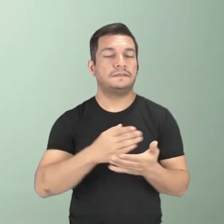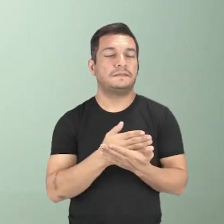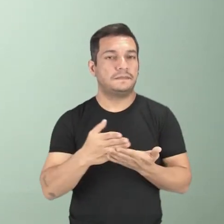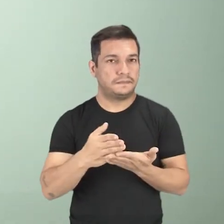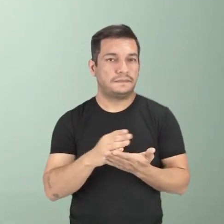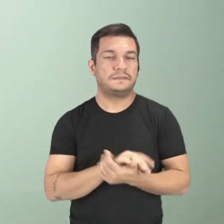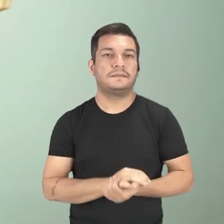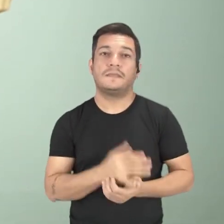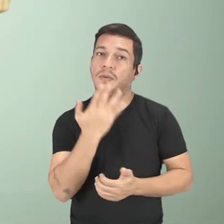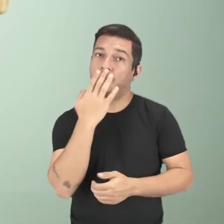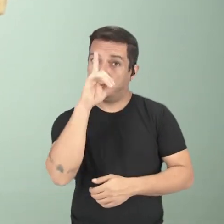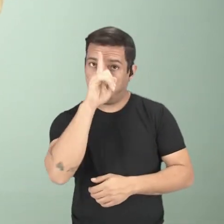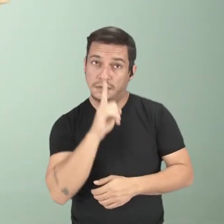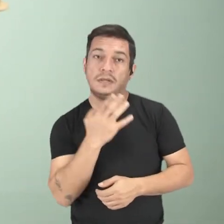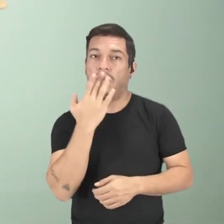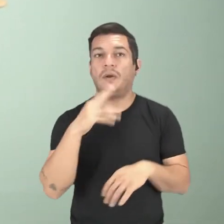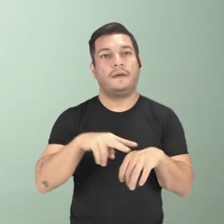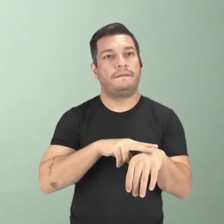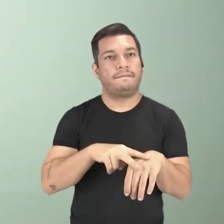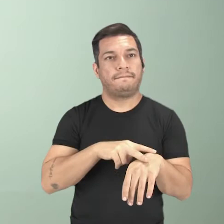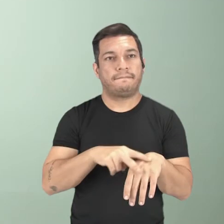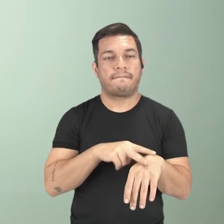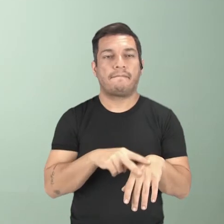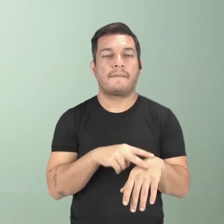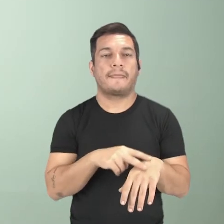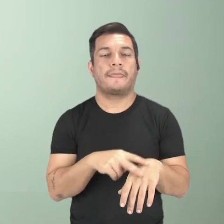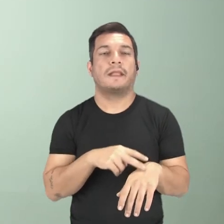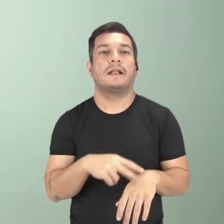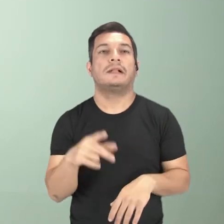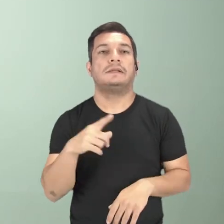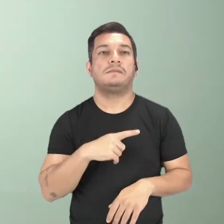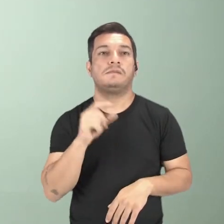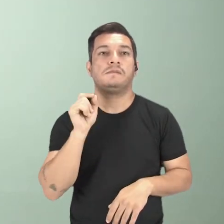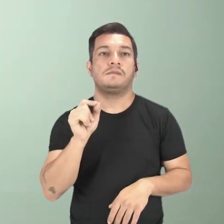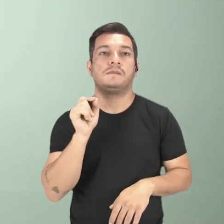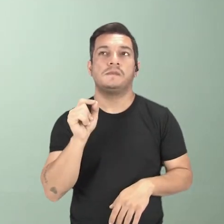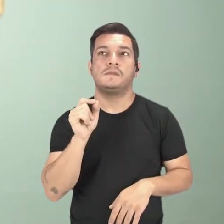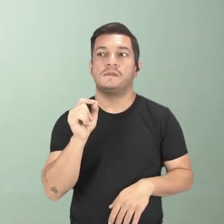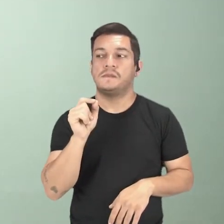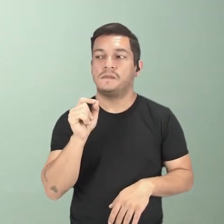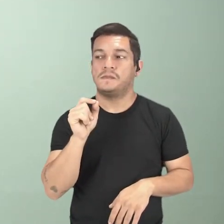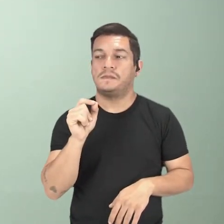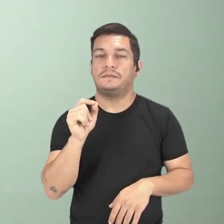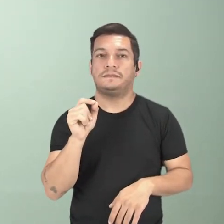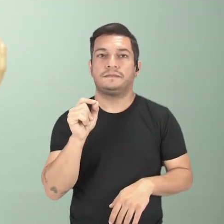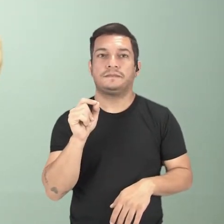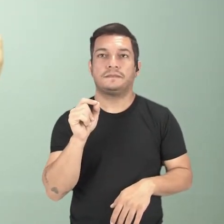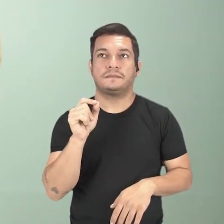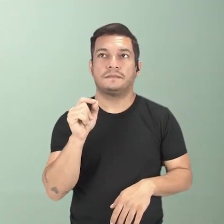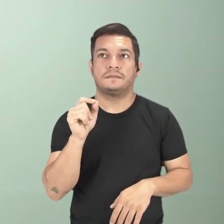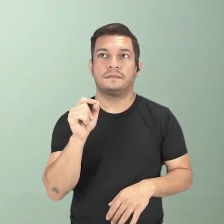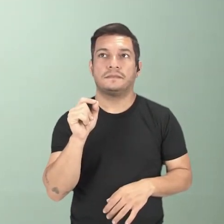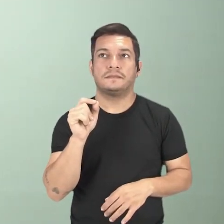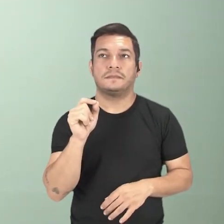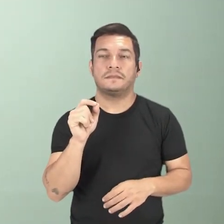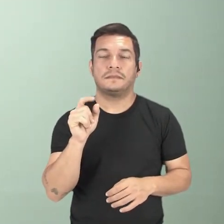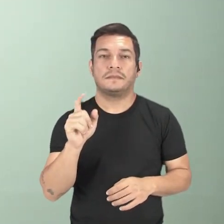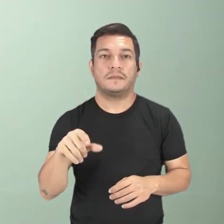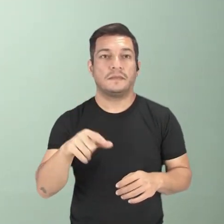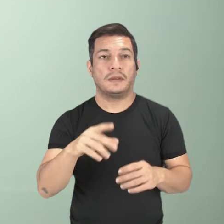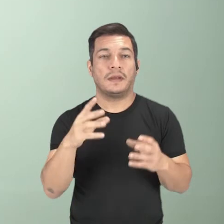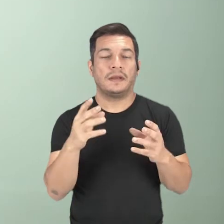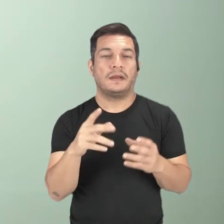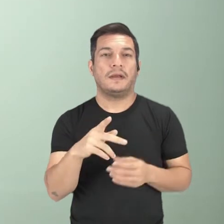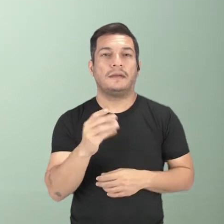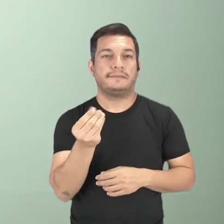inicialmente, cor amarela e cor verde. Então ele tinha os indivíduos, digamos, puros, tudo bem? Essa